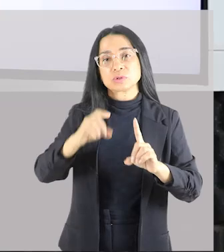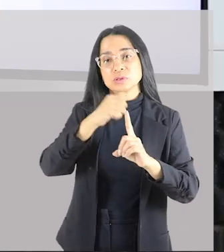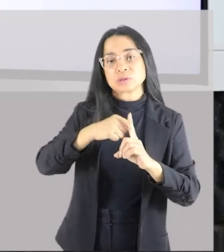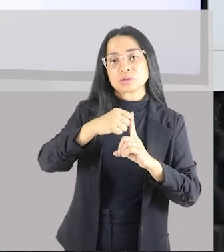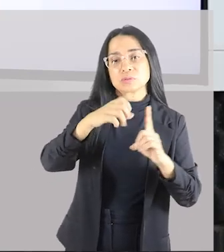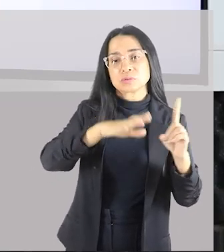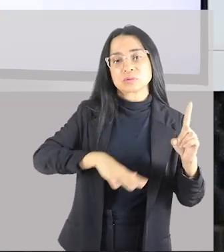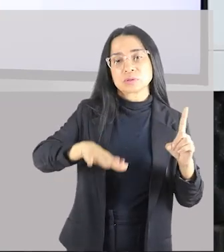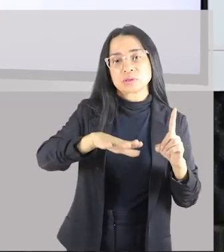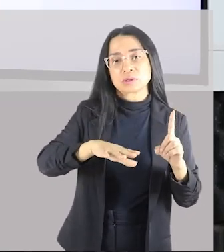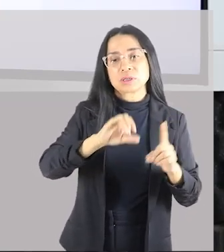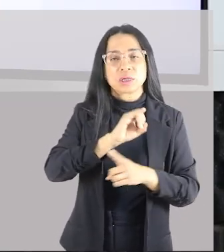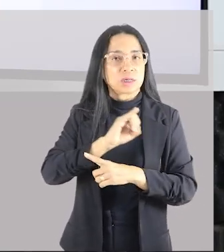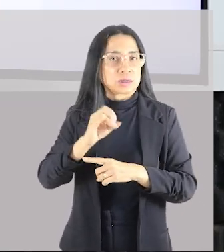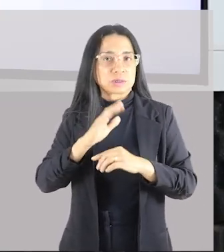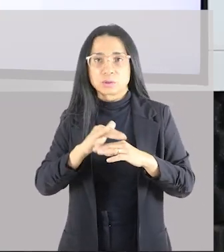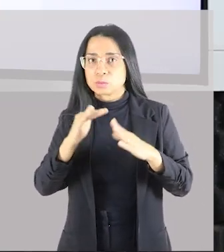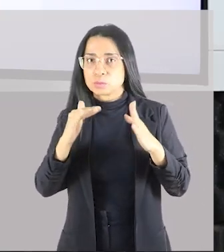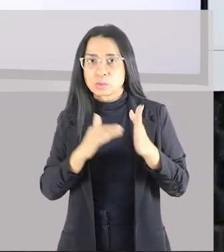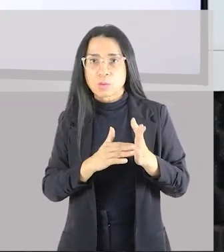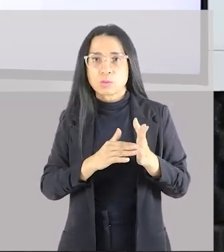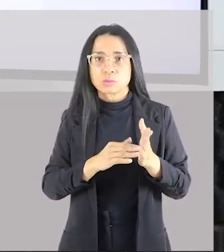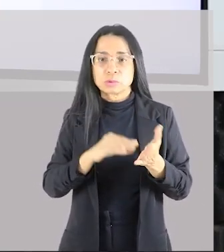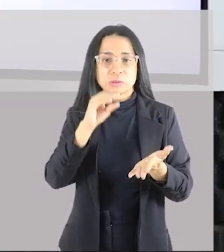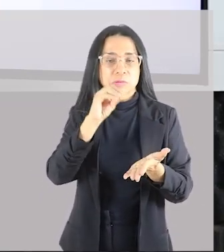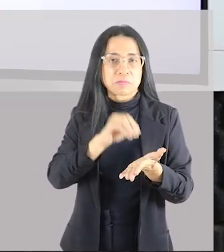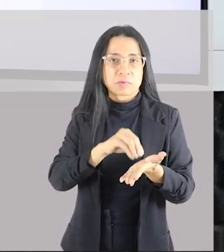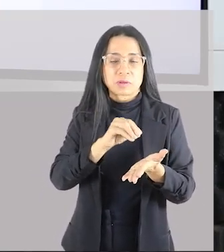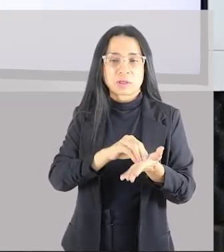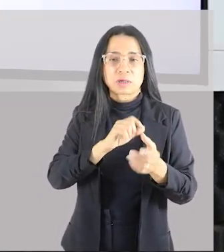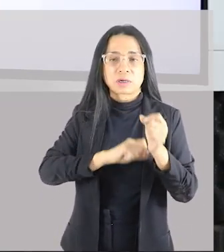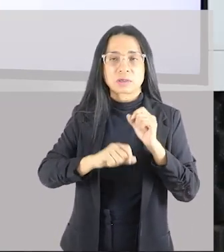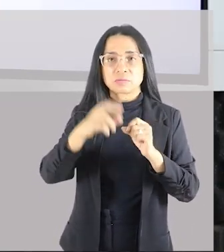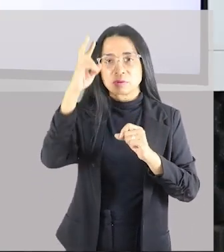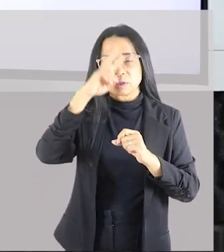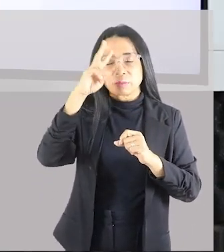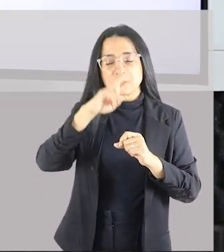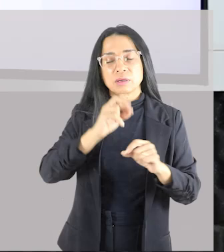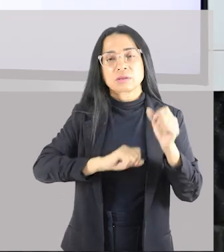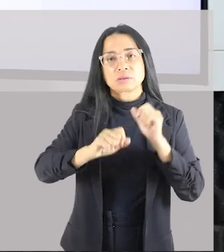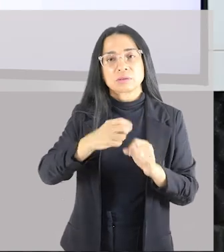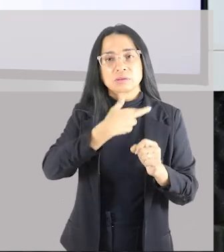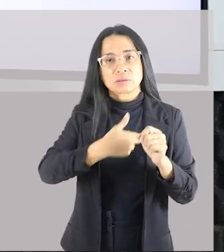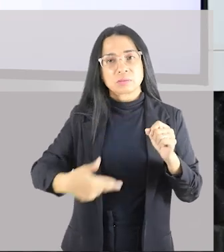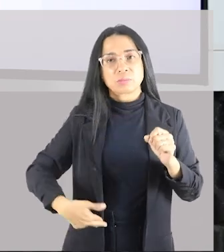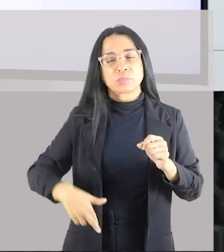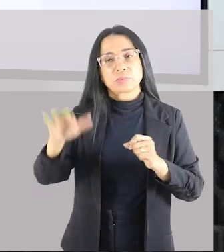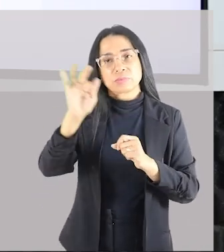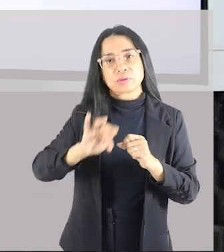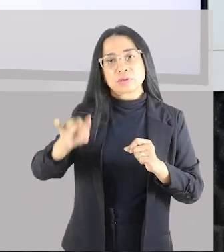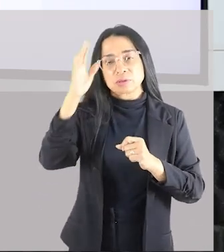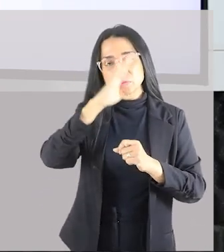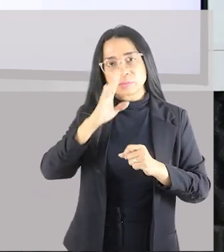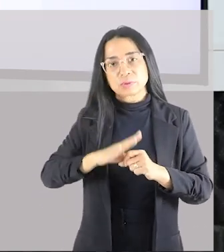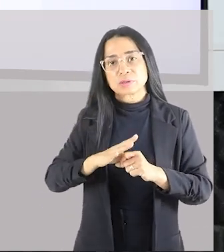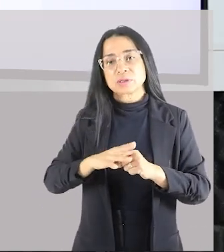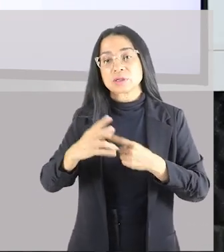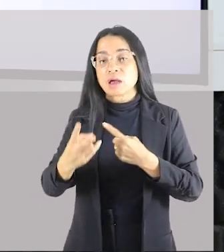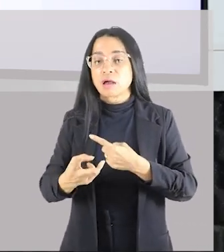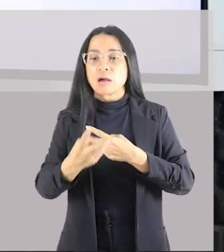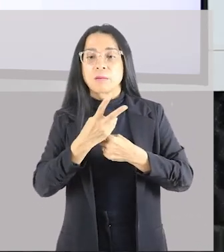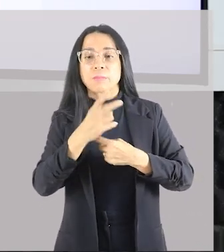falharem, vocês vão se lembrar aí que a República Federativa Brasileira e a própria Constituição amparam o direito